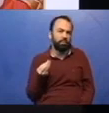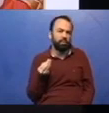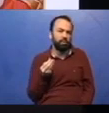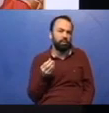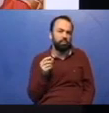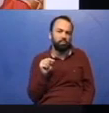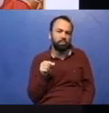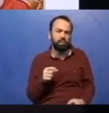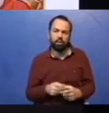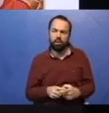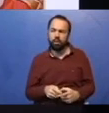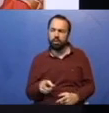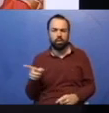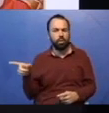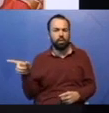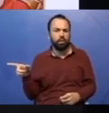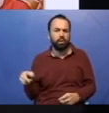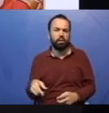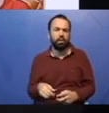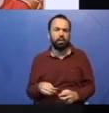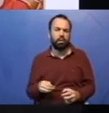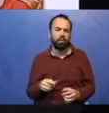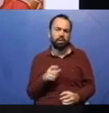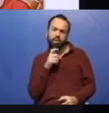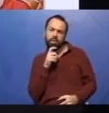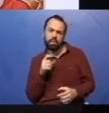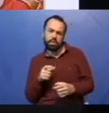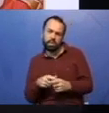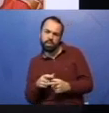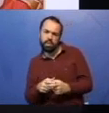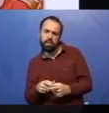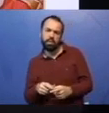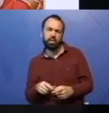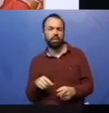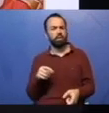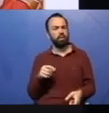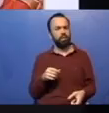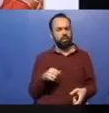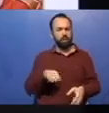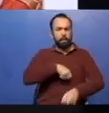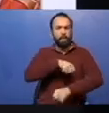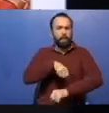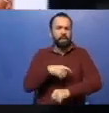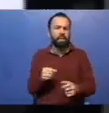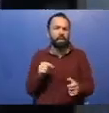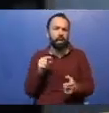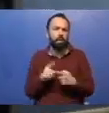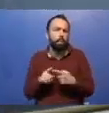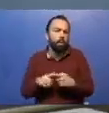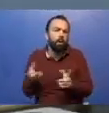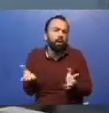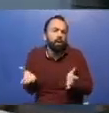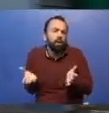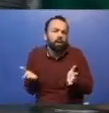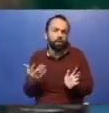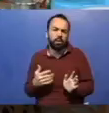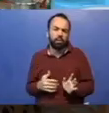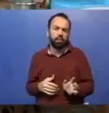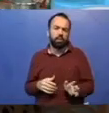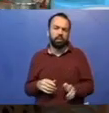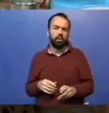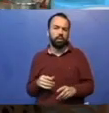trouxe gelo, trouxe um umidificador, trouxe até panela para a aula? É, porque nós vamos fazer